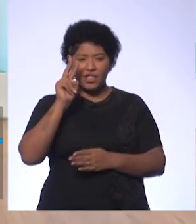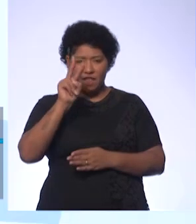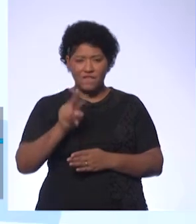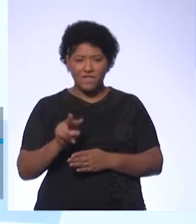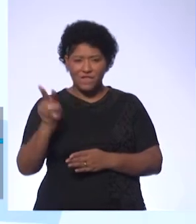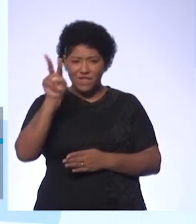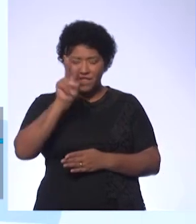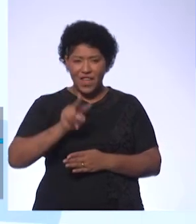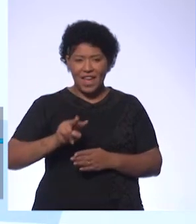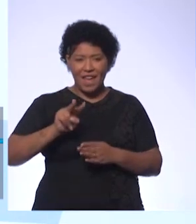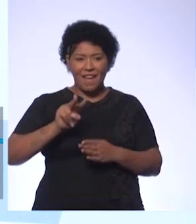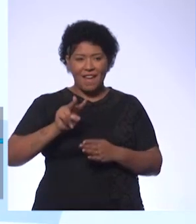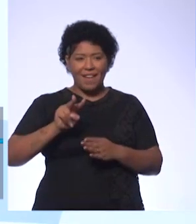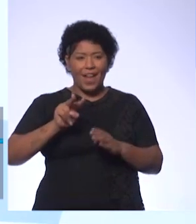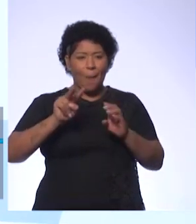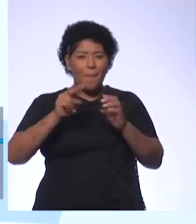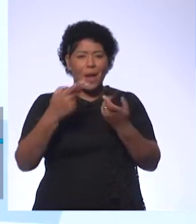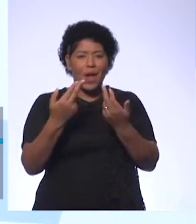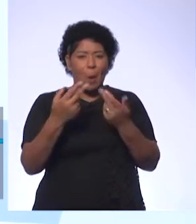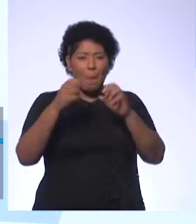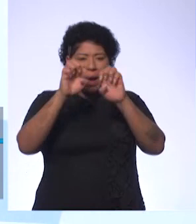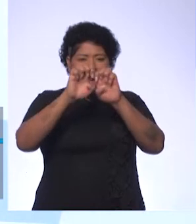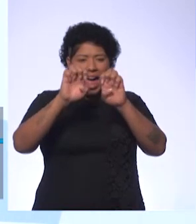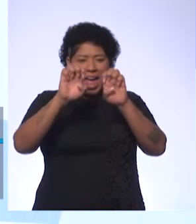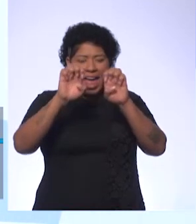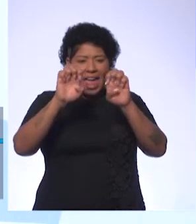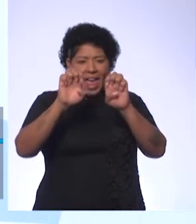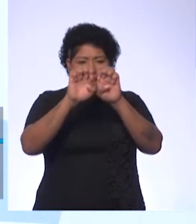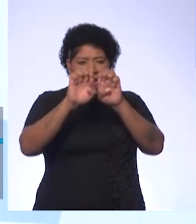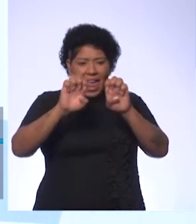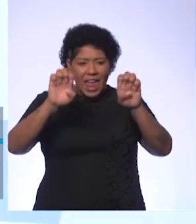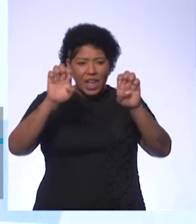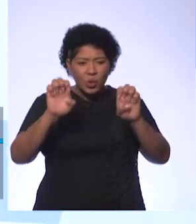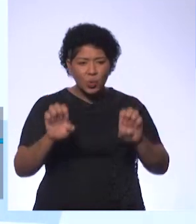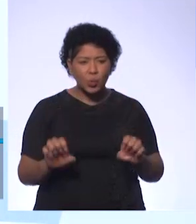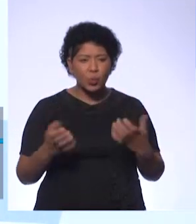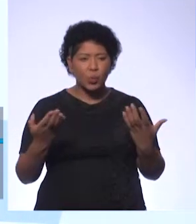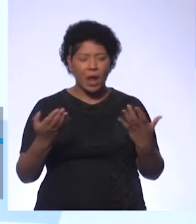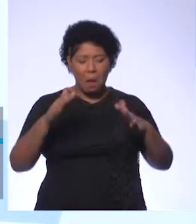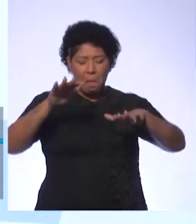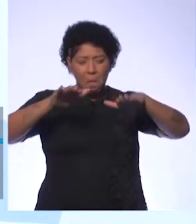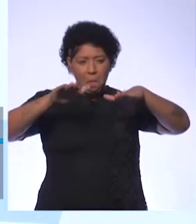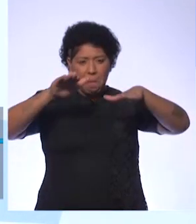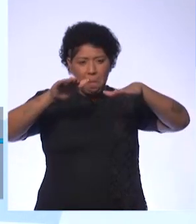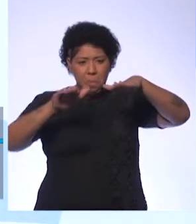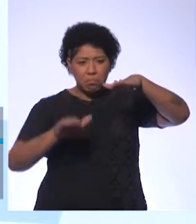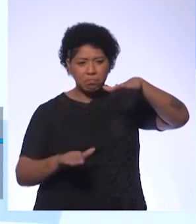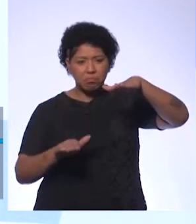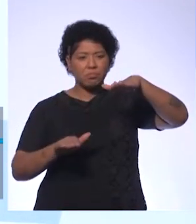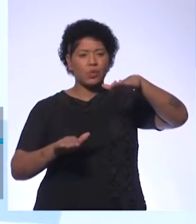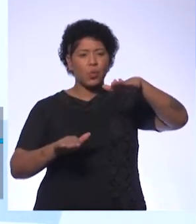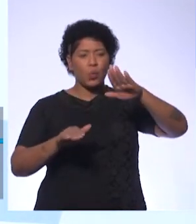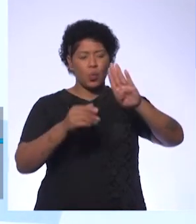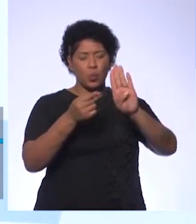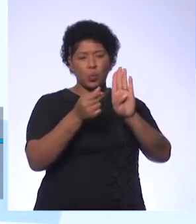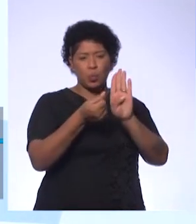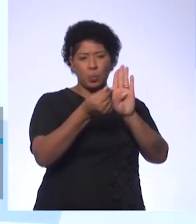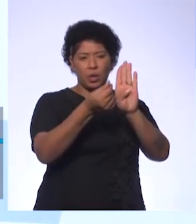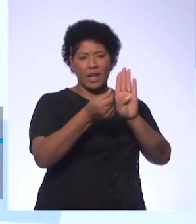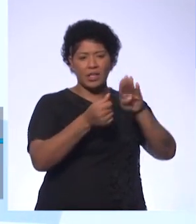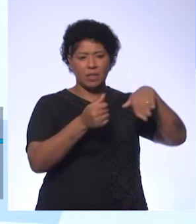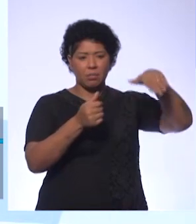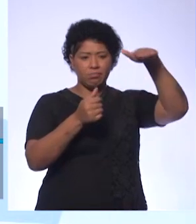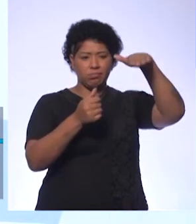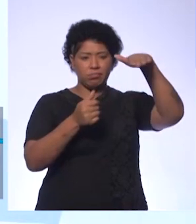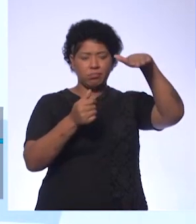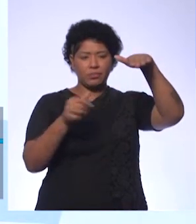que é a dimensão material. Então, o modo de produção muda a organização das sociedades, como você colocou no início da